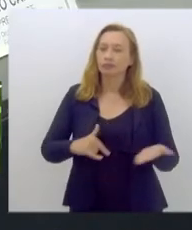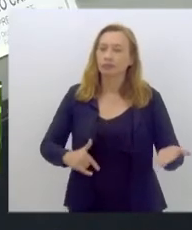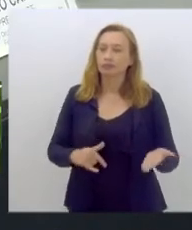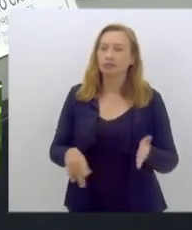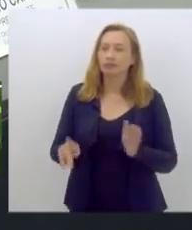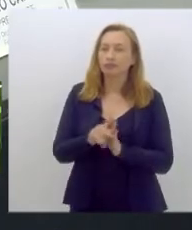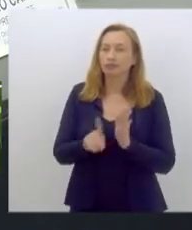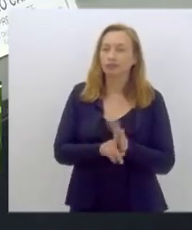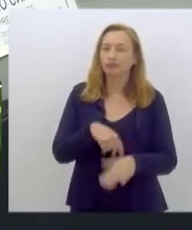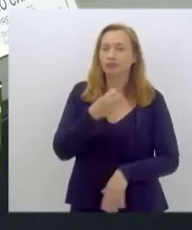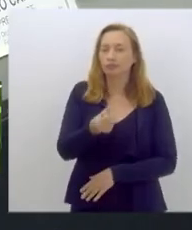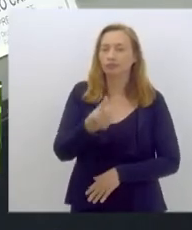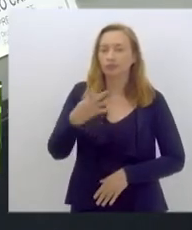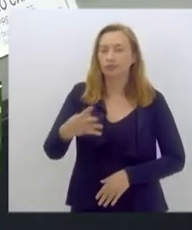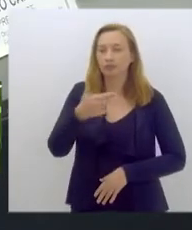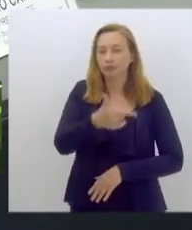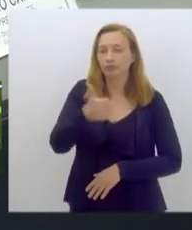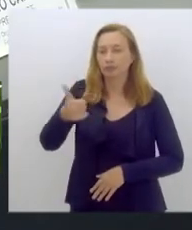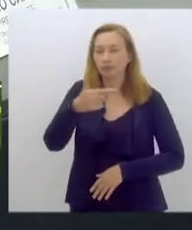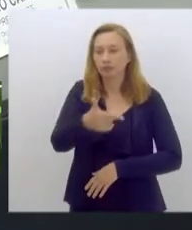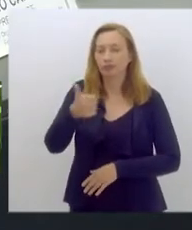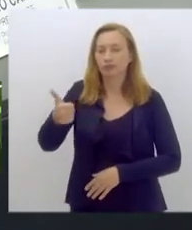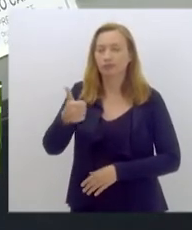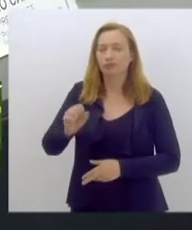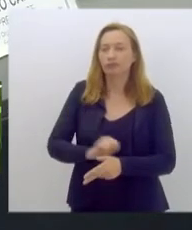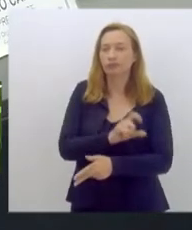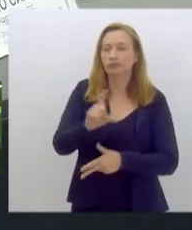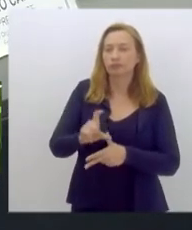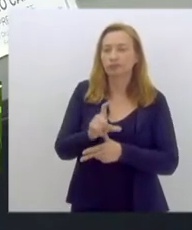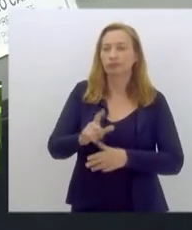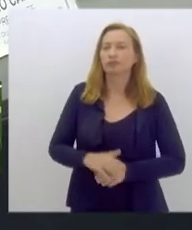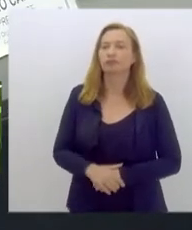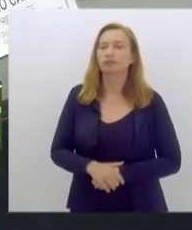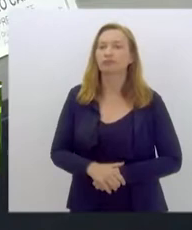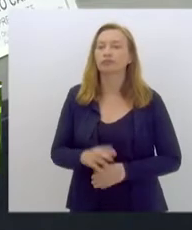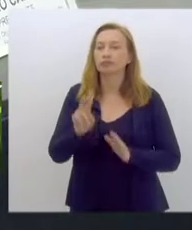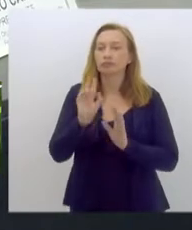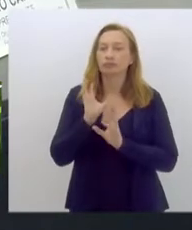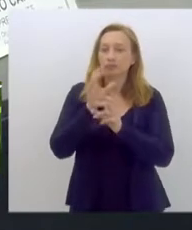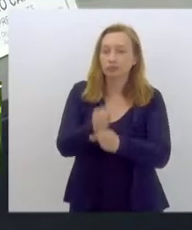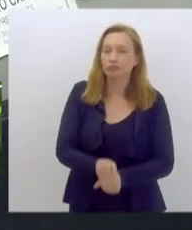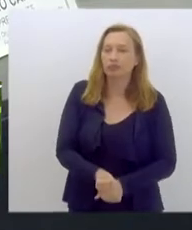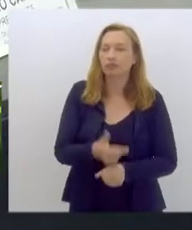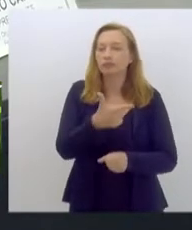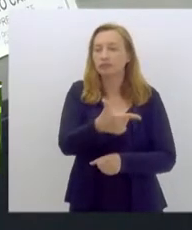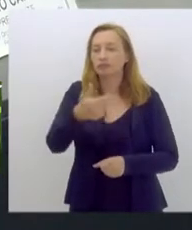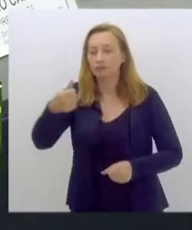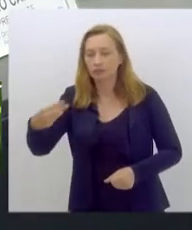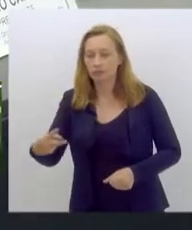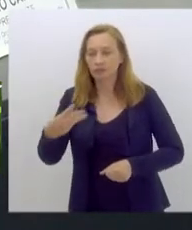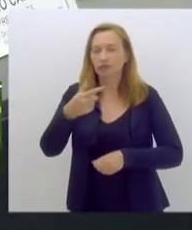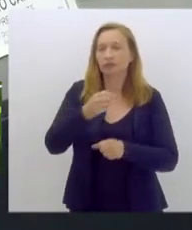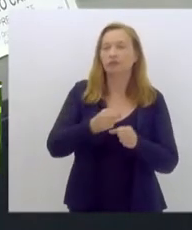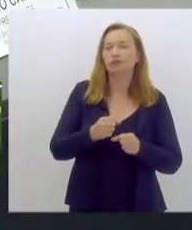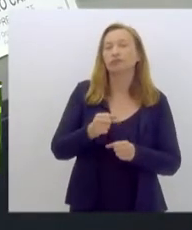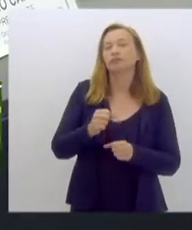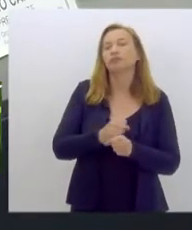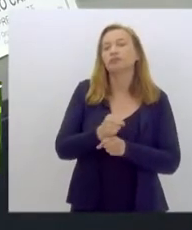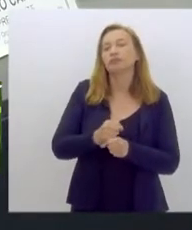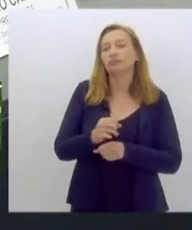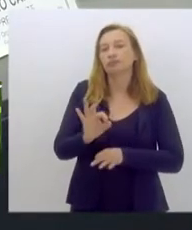Projeto de Lei nº 6412/2022, do Poder Executivo, que dispõe sobre a revisão 2023 do Plano Plurianual